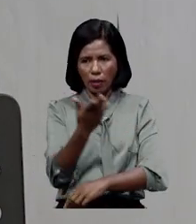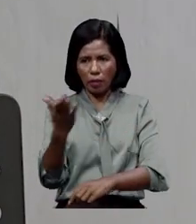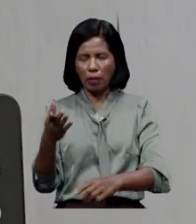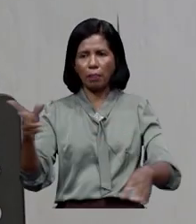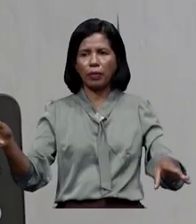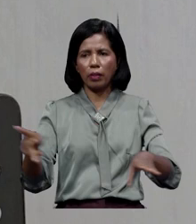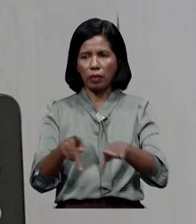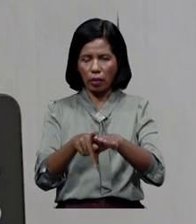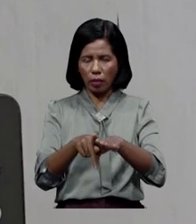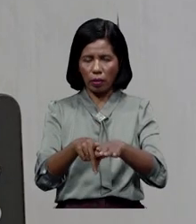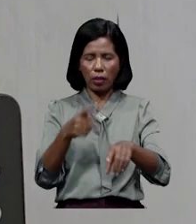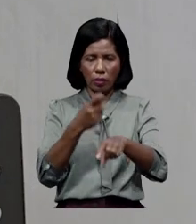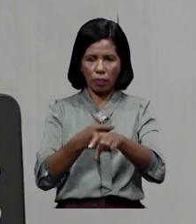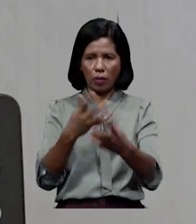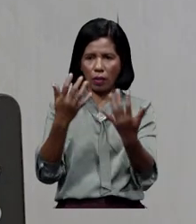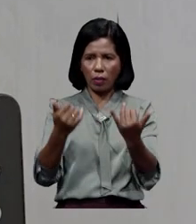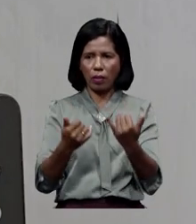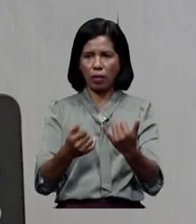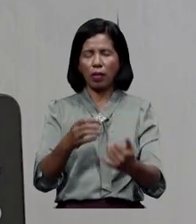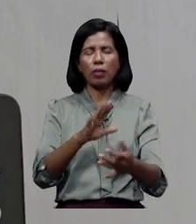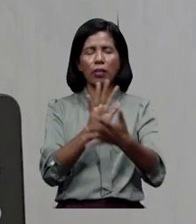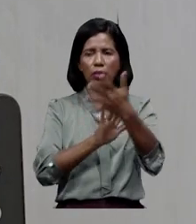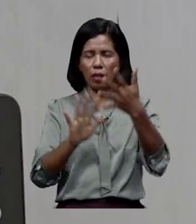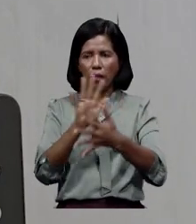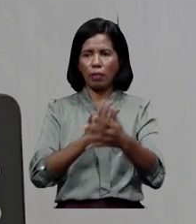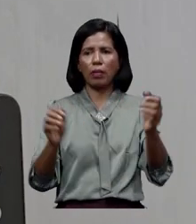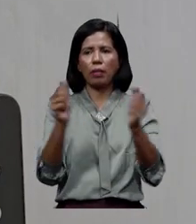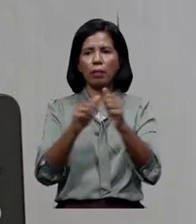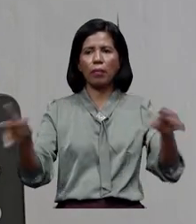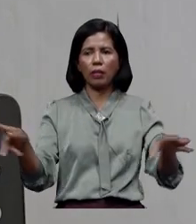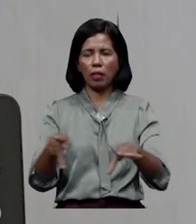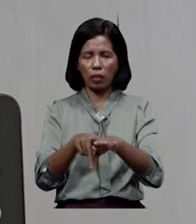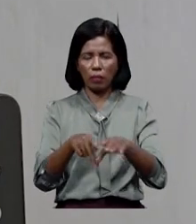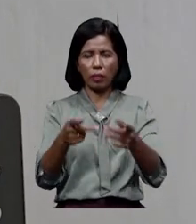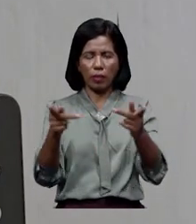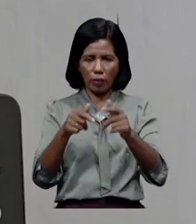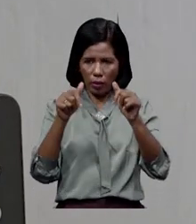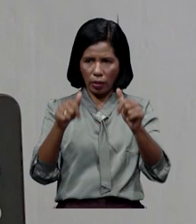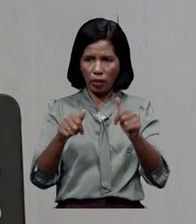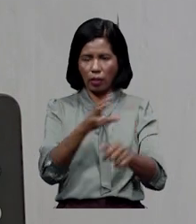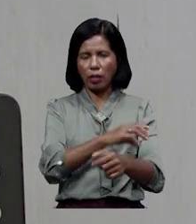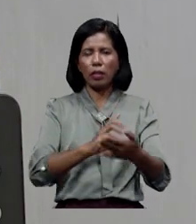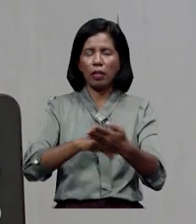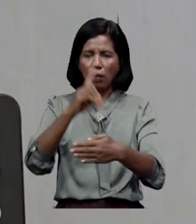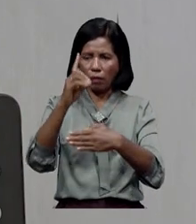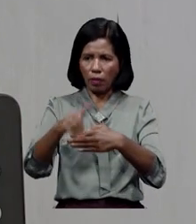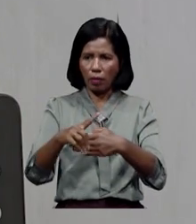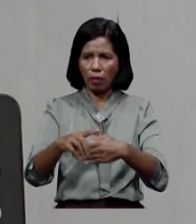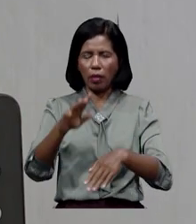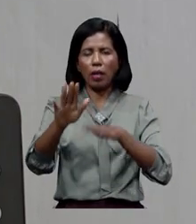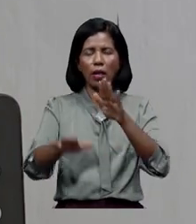participa proativo e é momento também. A tu comemoramos, ou a parte nós, e a parte de recatar, desde o momento, né? Lá ao